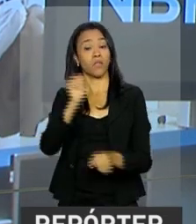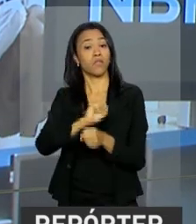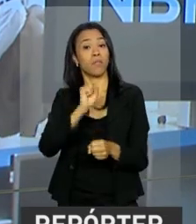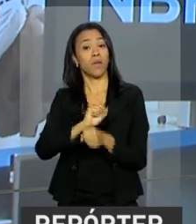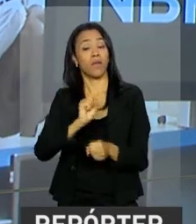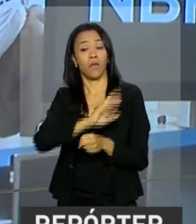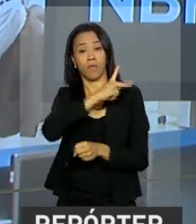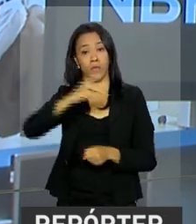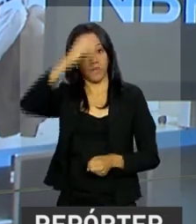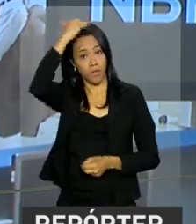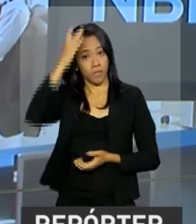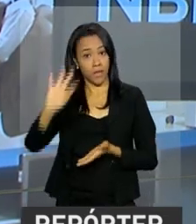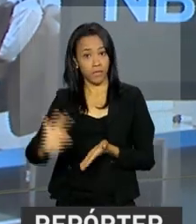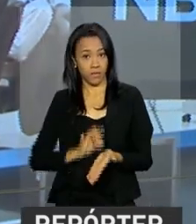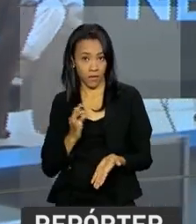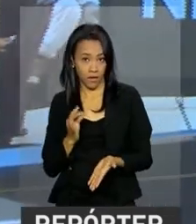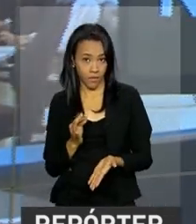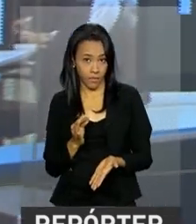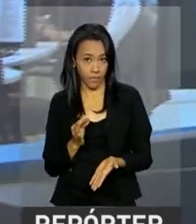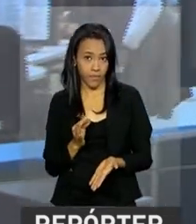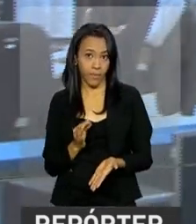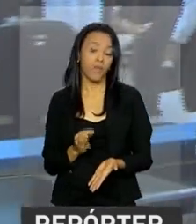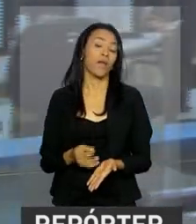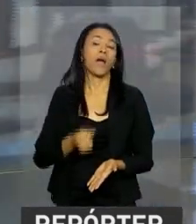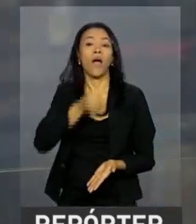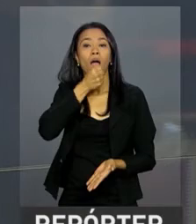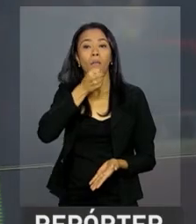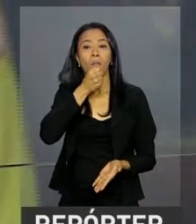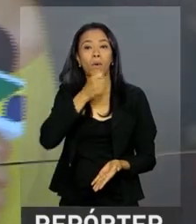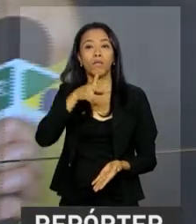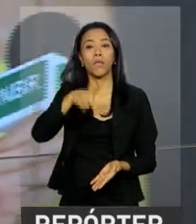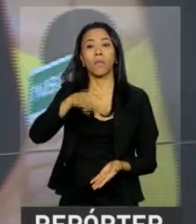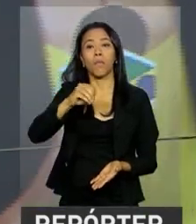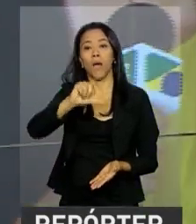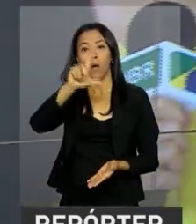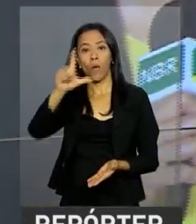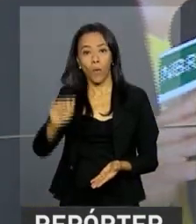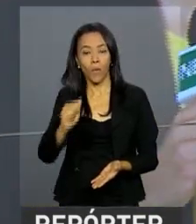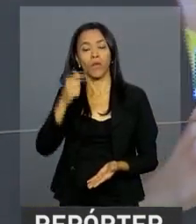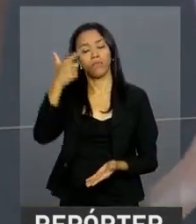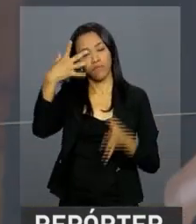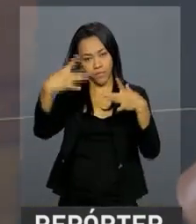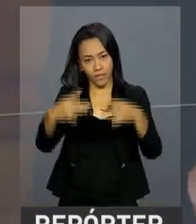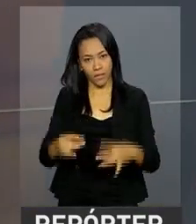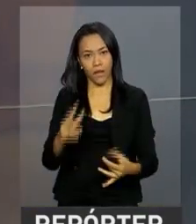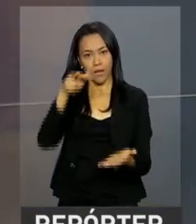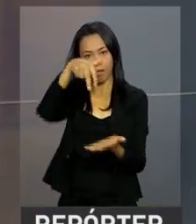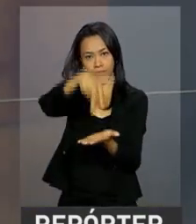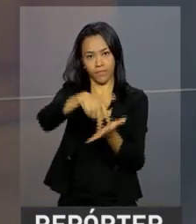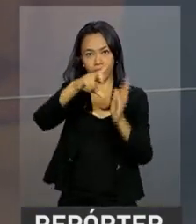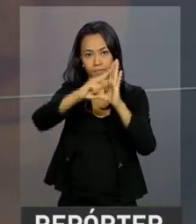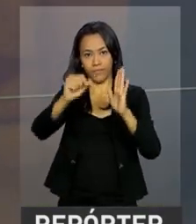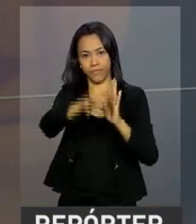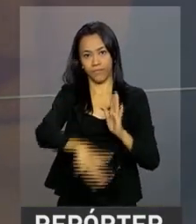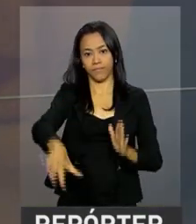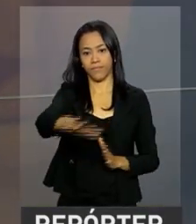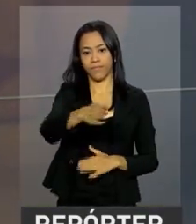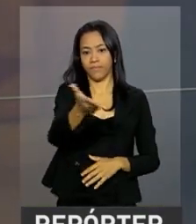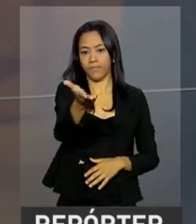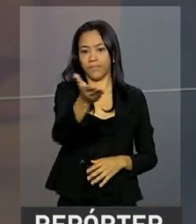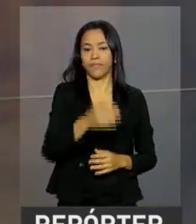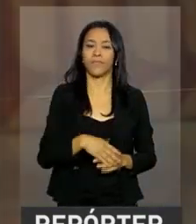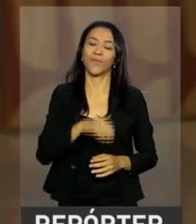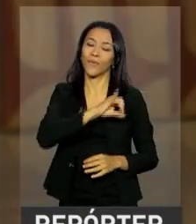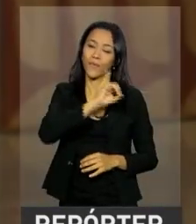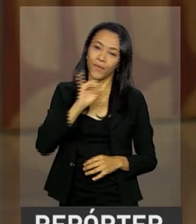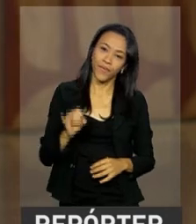presidente Michel Temer. A repórter Paola Diorte tem mais informações sobre esse assunto lá do Palácio Planalto. Oi, Paola. Oi,